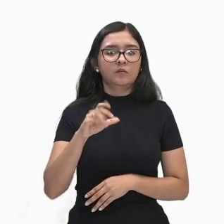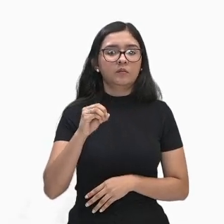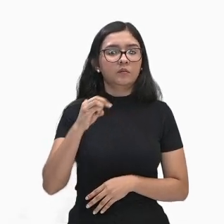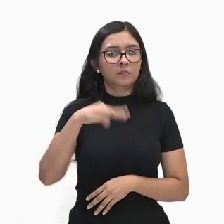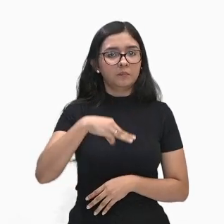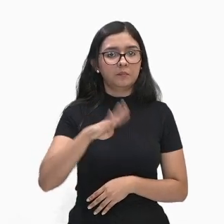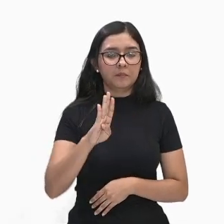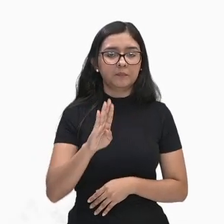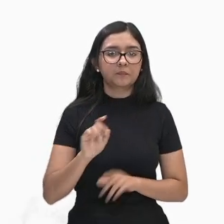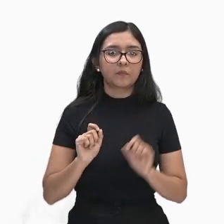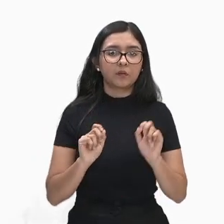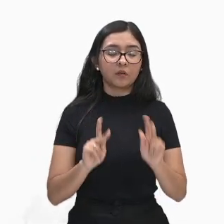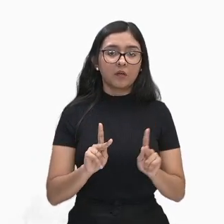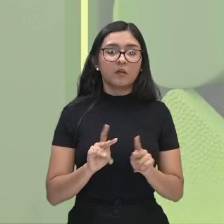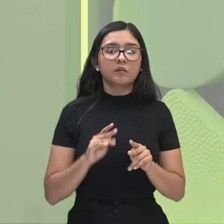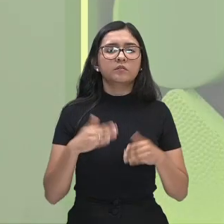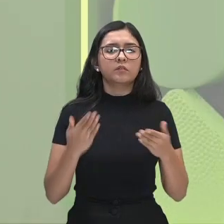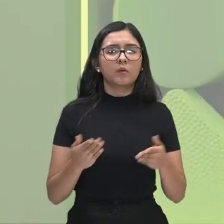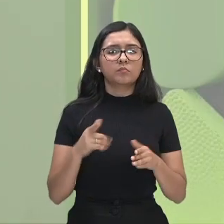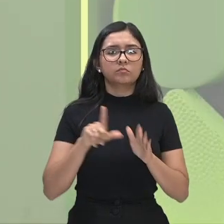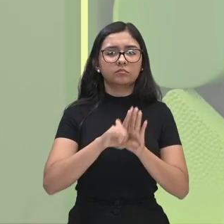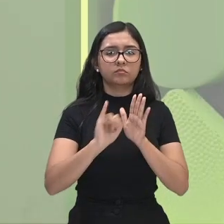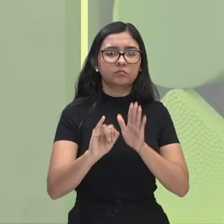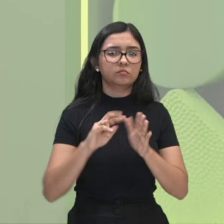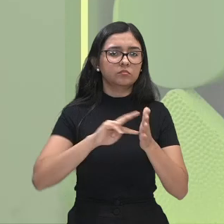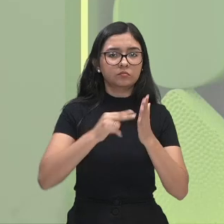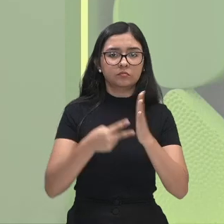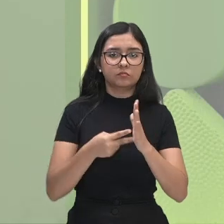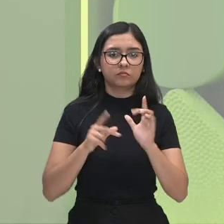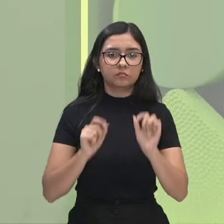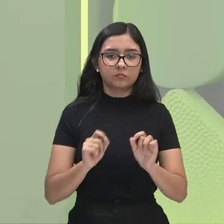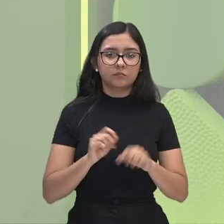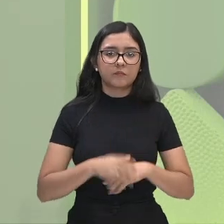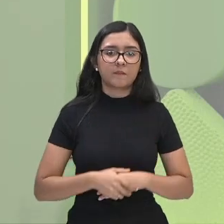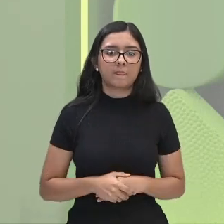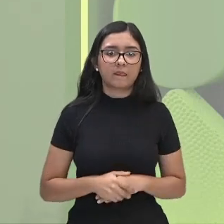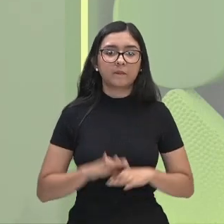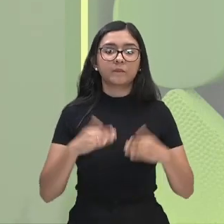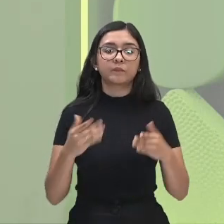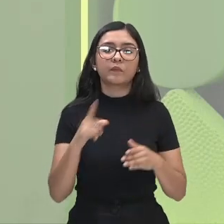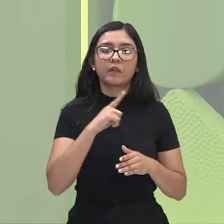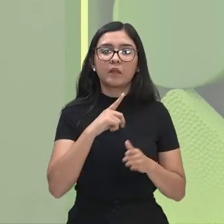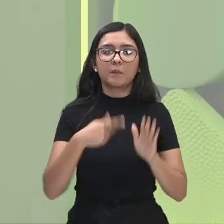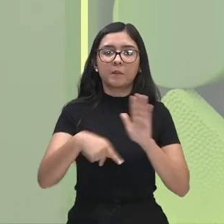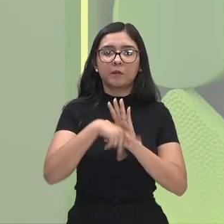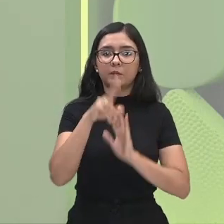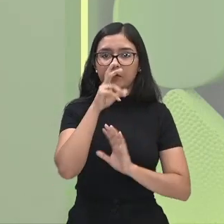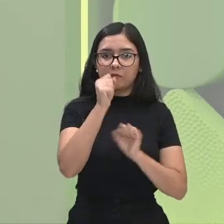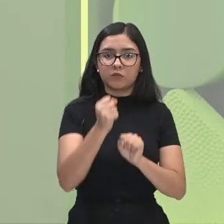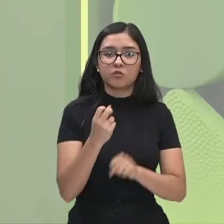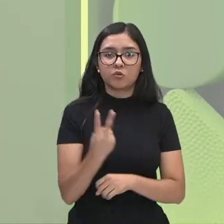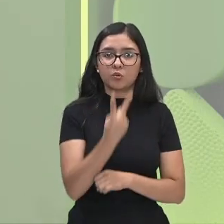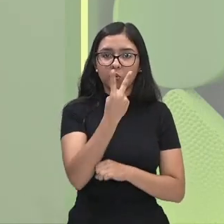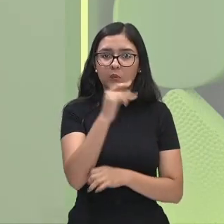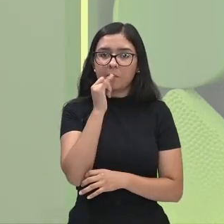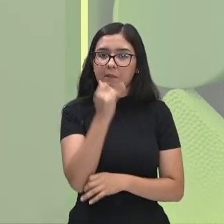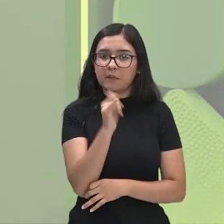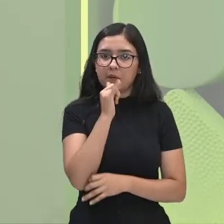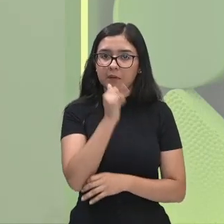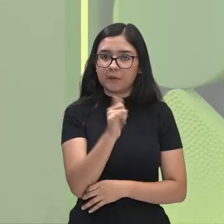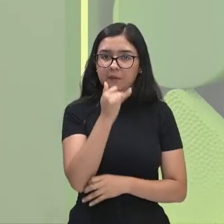Pessoal, a lei de Coulomb enuncia que a intensidade da força entre duas cargas